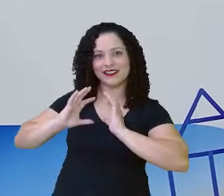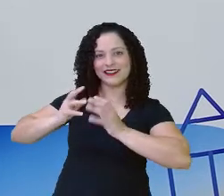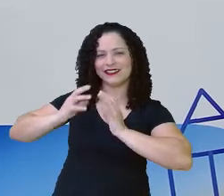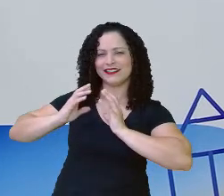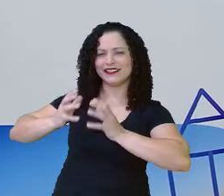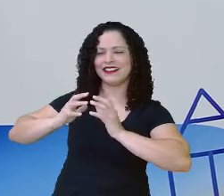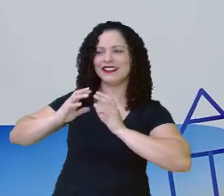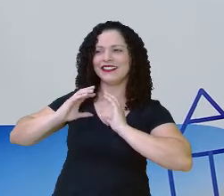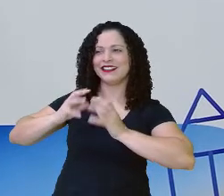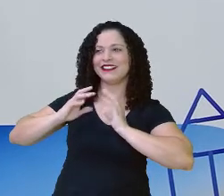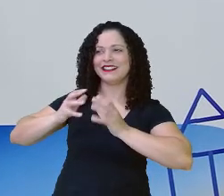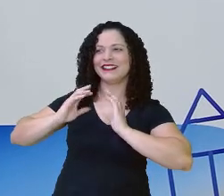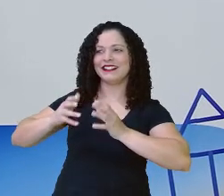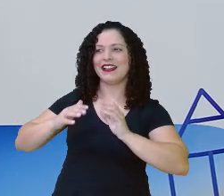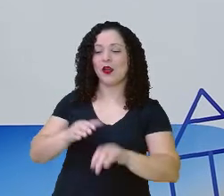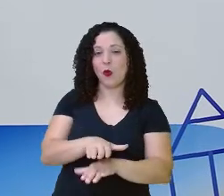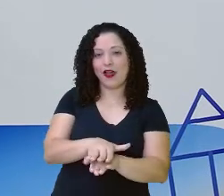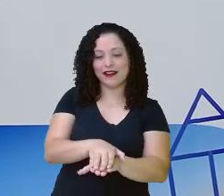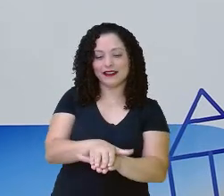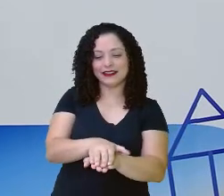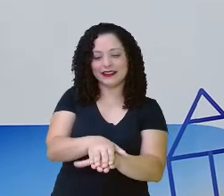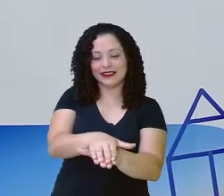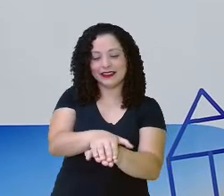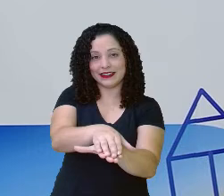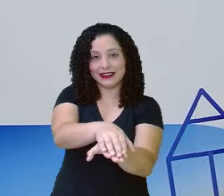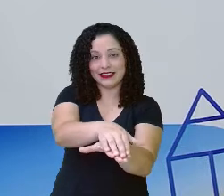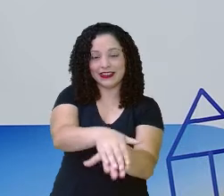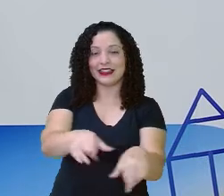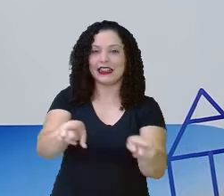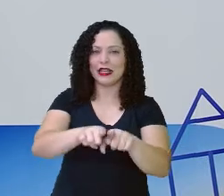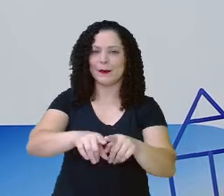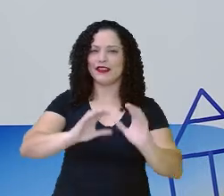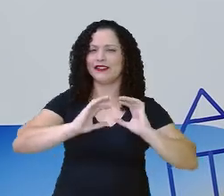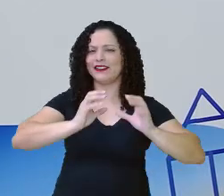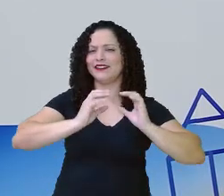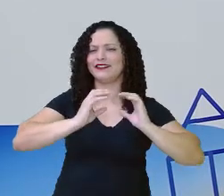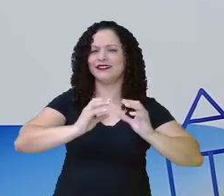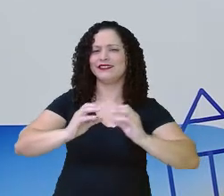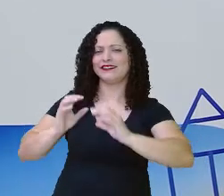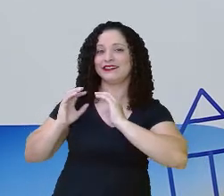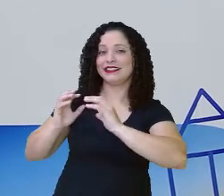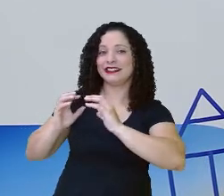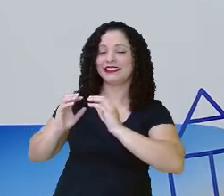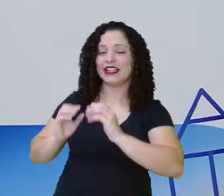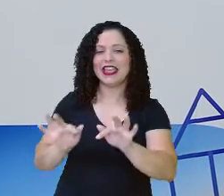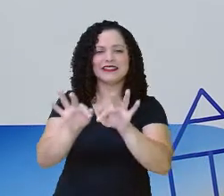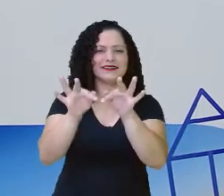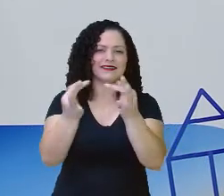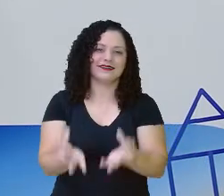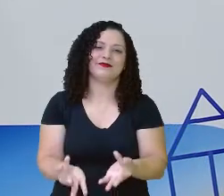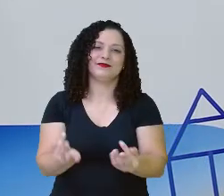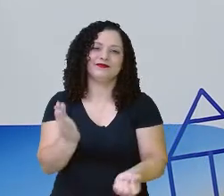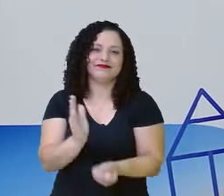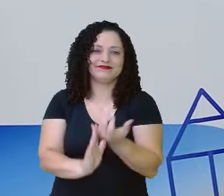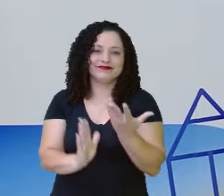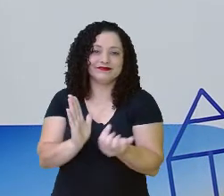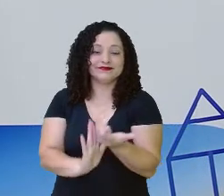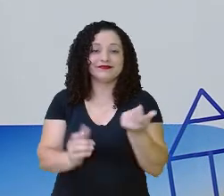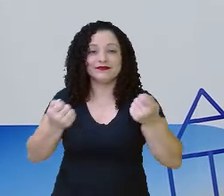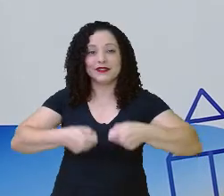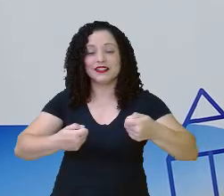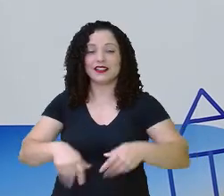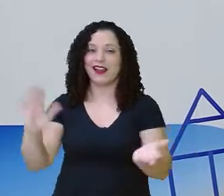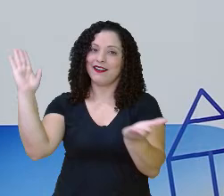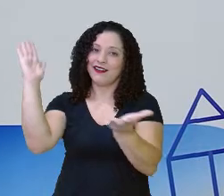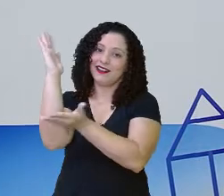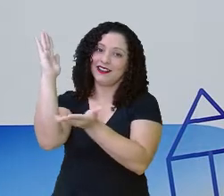é uma tartaruga, que também pode ser um chocalho. E muito simples de fazer. Você vai precisar de uma